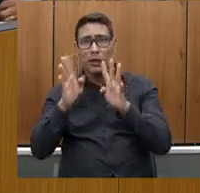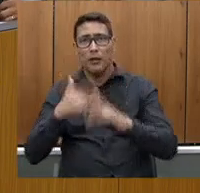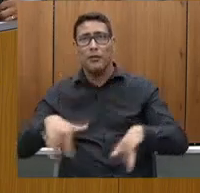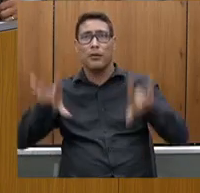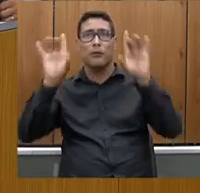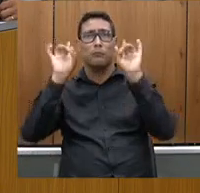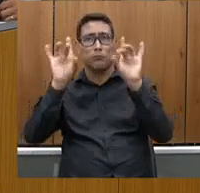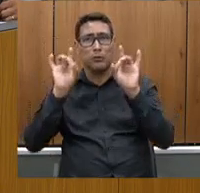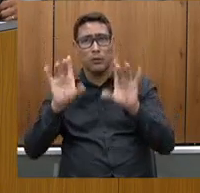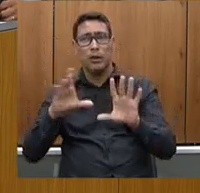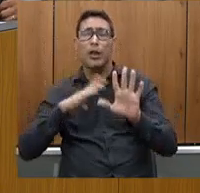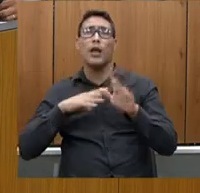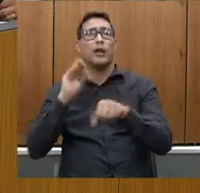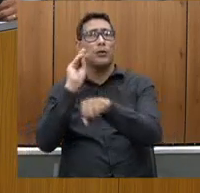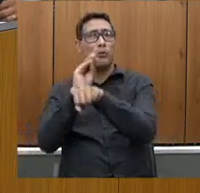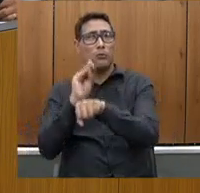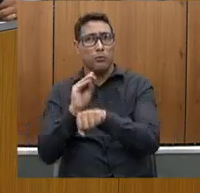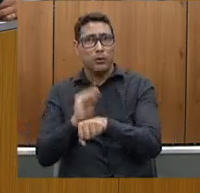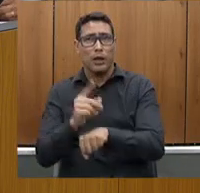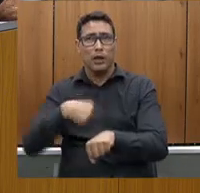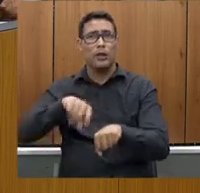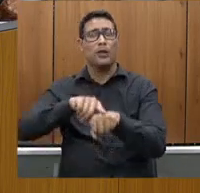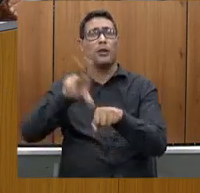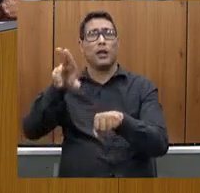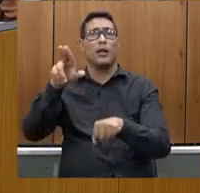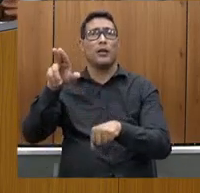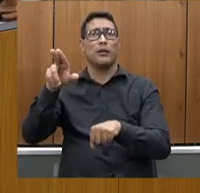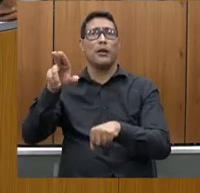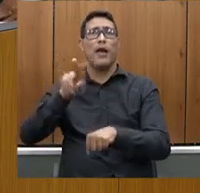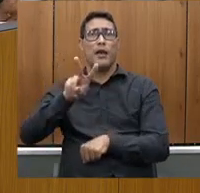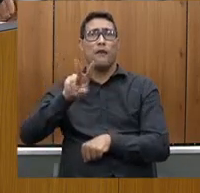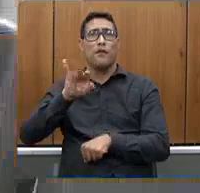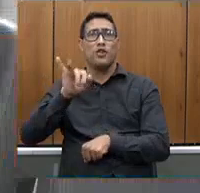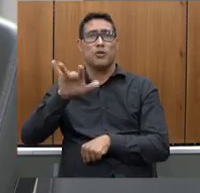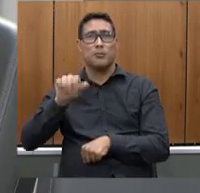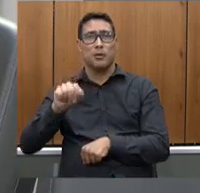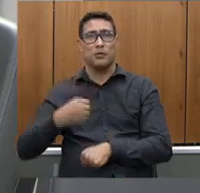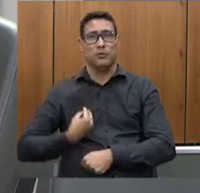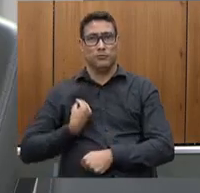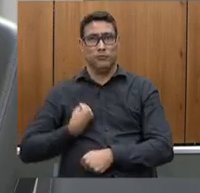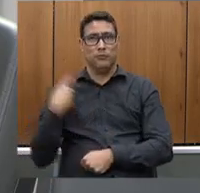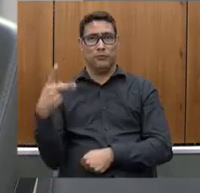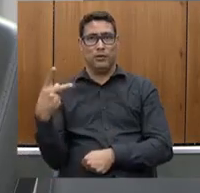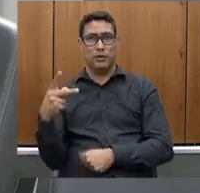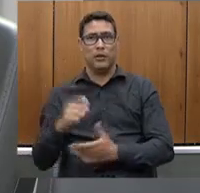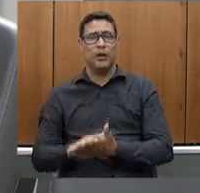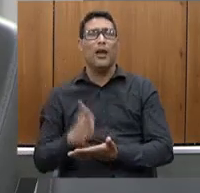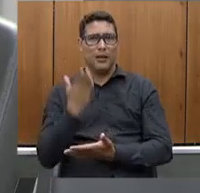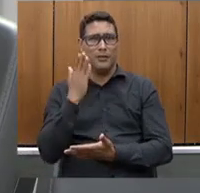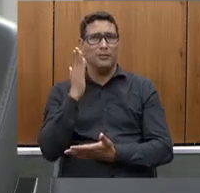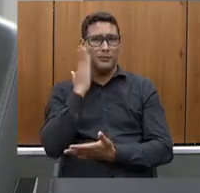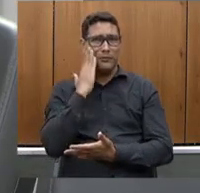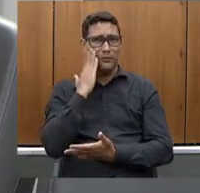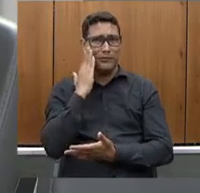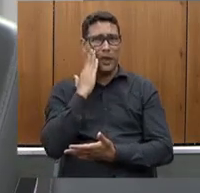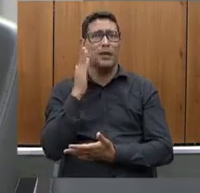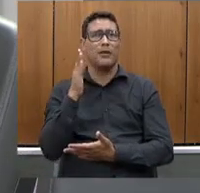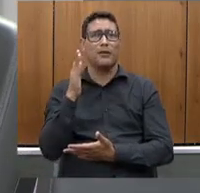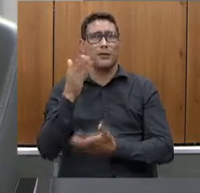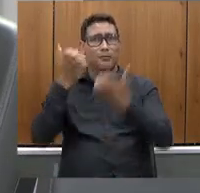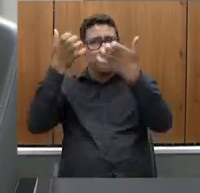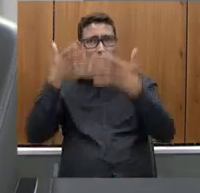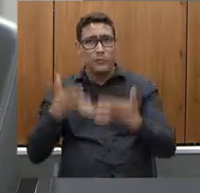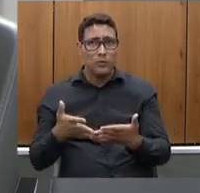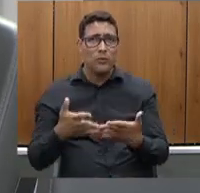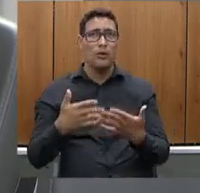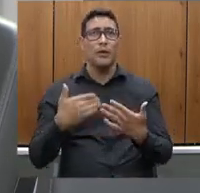e cuidar daquelas vítimas ali mas quando não acontecem eu sei a provocação que o senhor faz mas quando não tem isso a gente vai